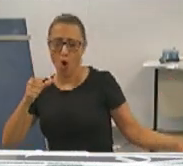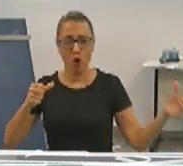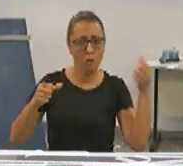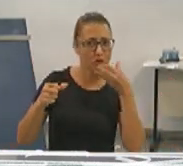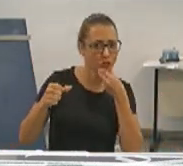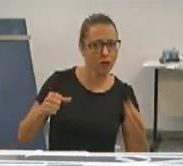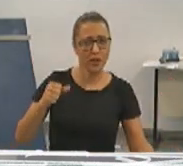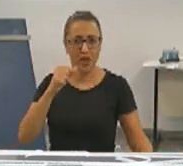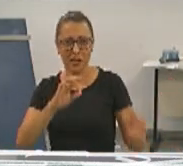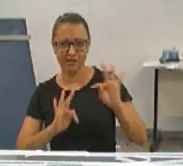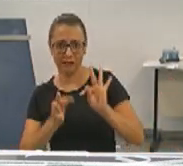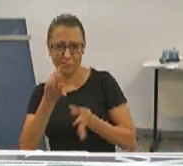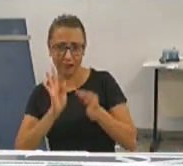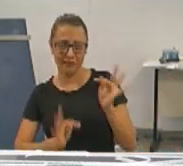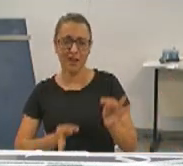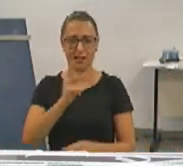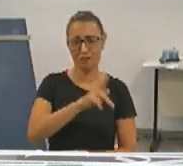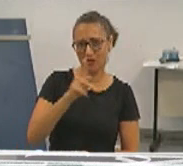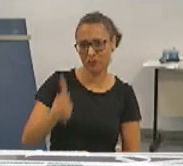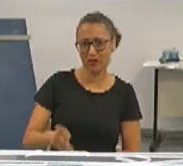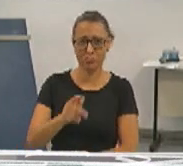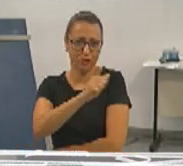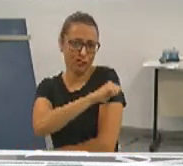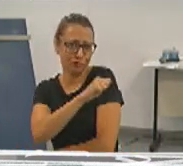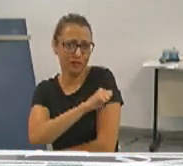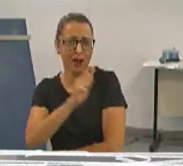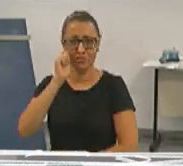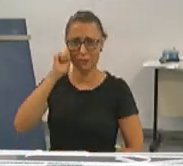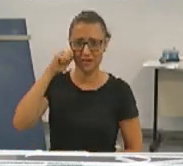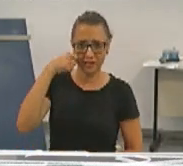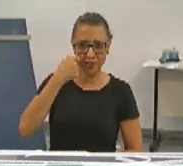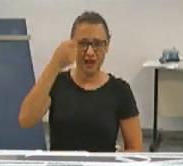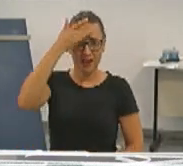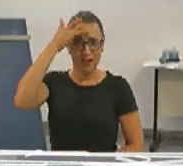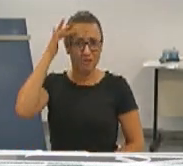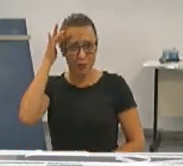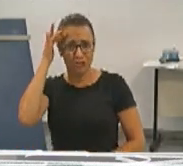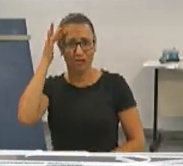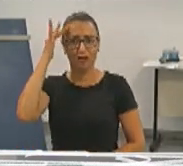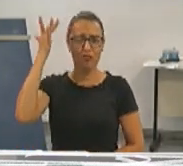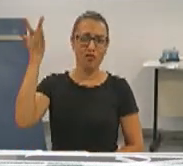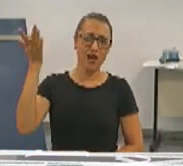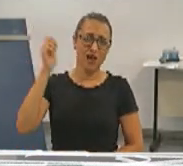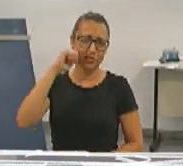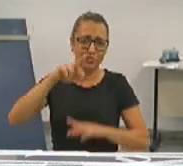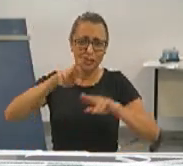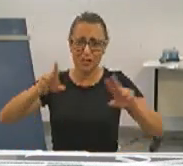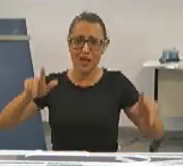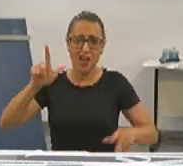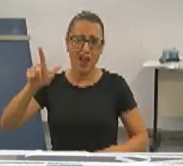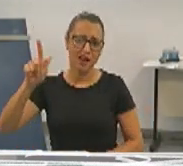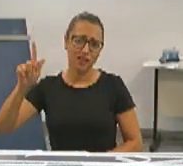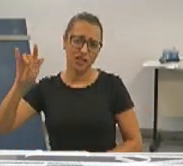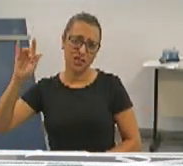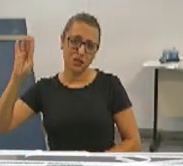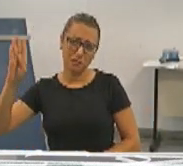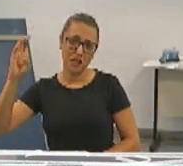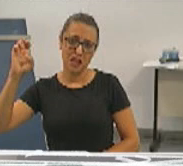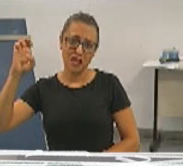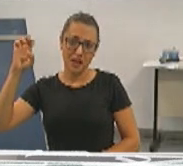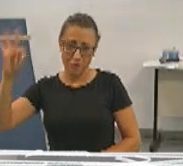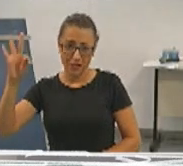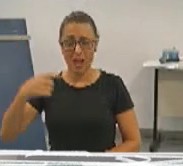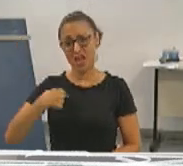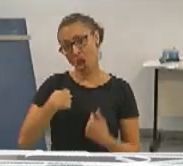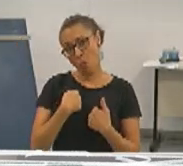técnicos, professores, estudantes, negros, pessoas com ascendência indígena, LGBTs e eu, que sou mais